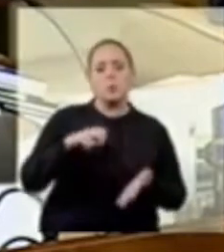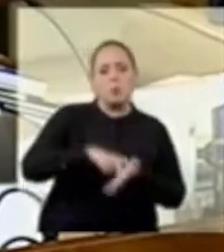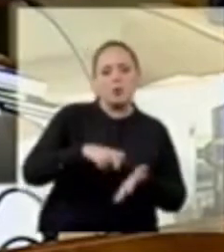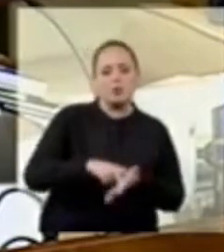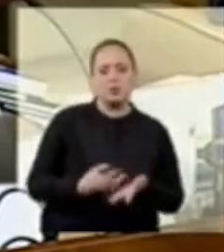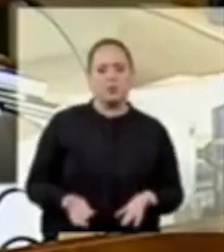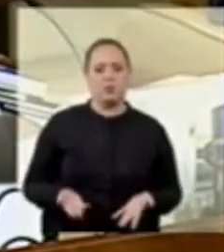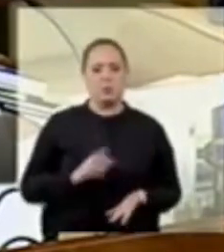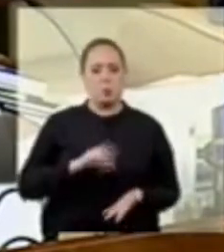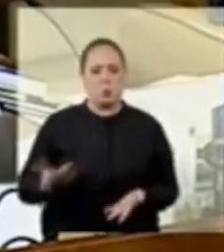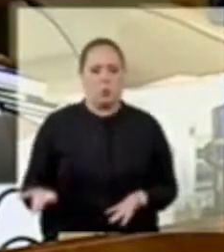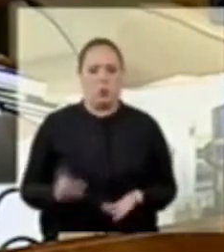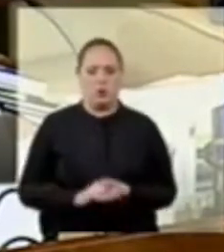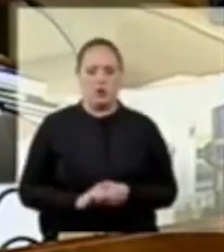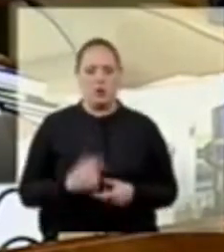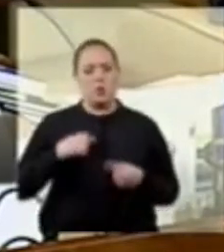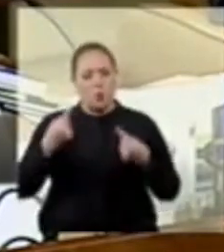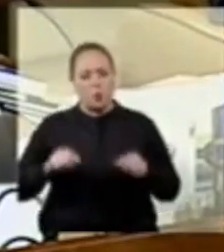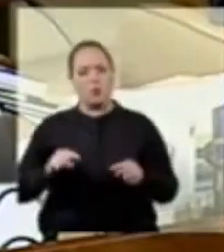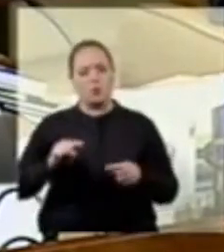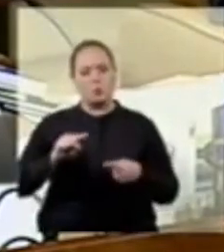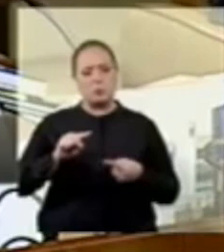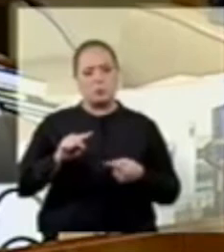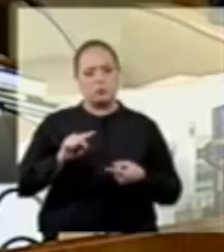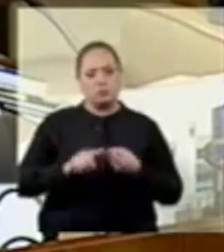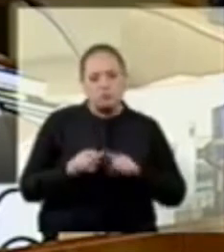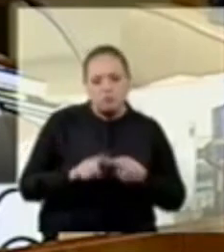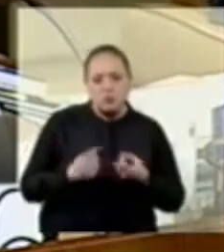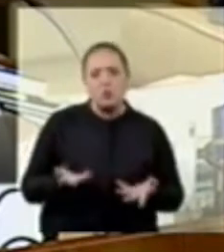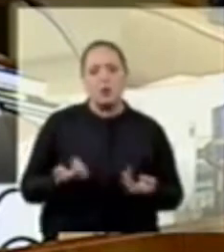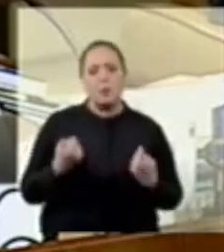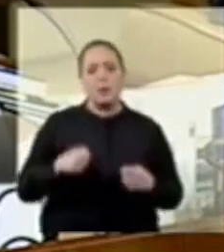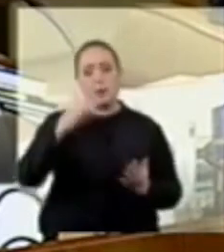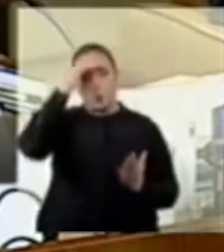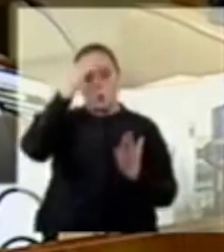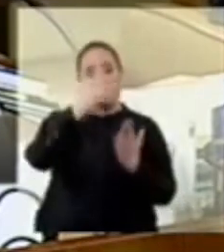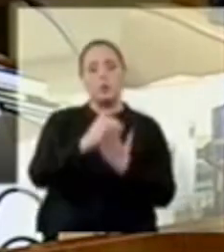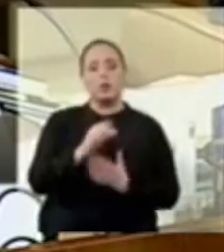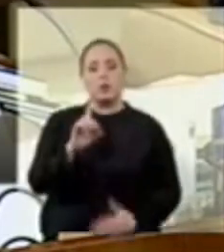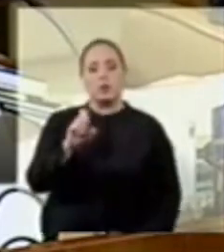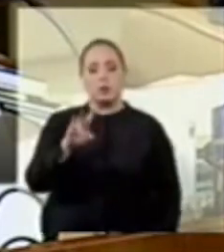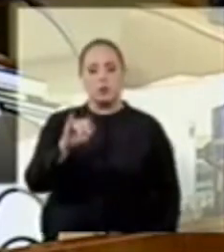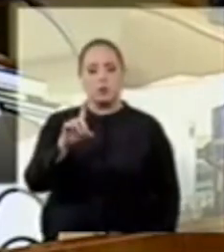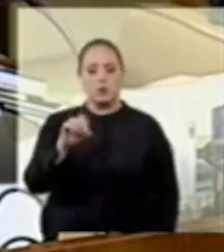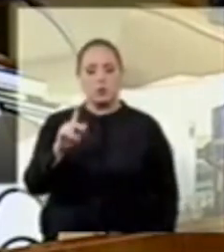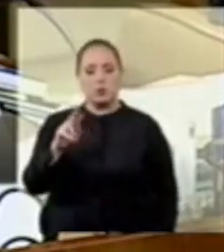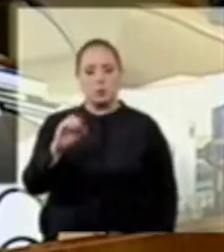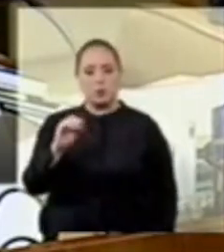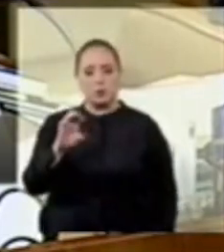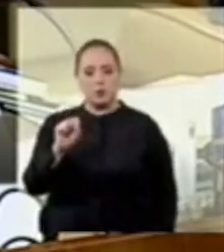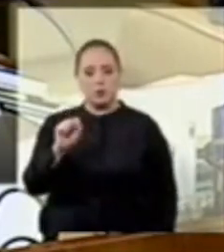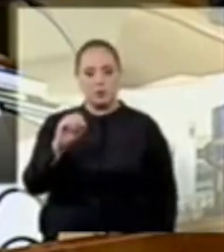mascarados sou contra punitivista em geral é preciso cumprir o devido processo legal e respeitar o direito de